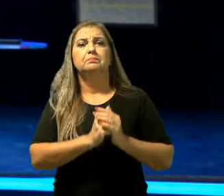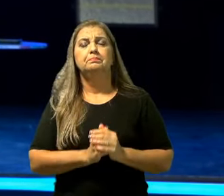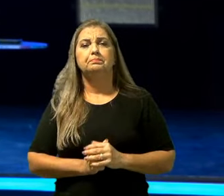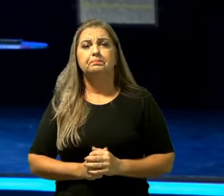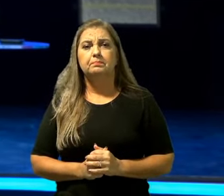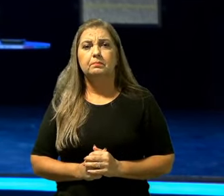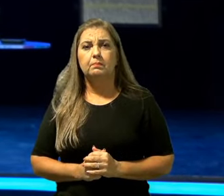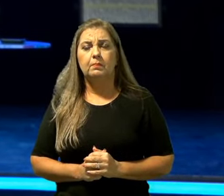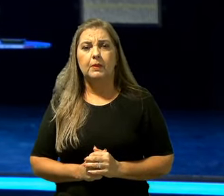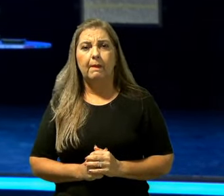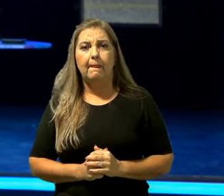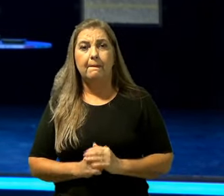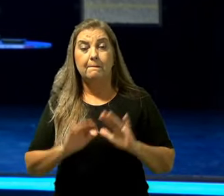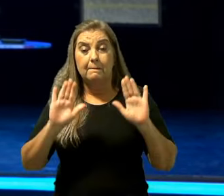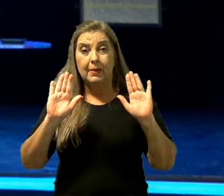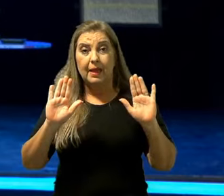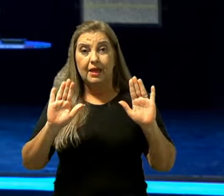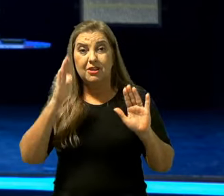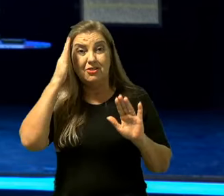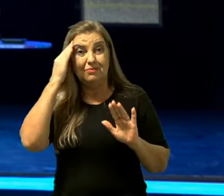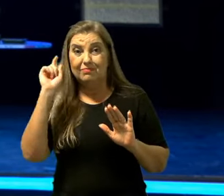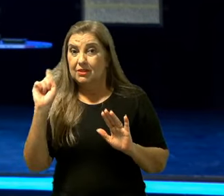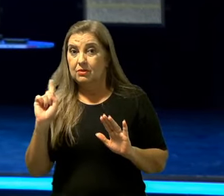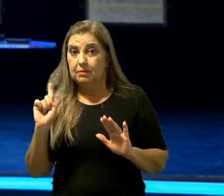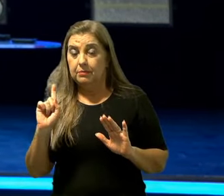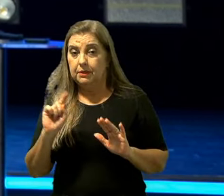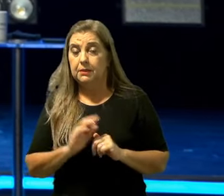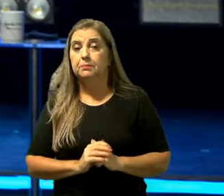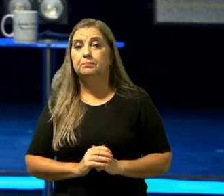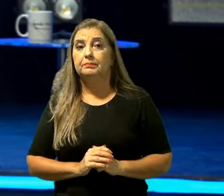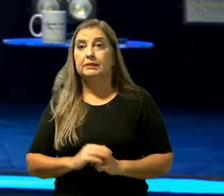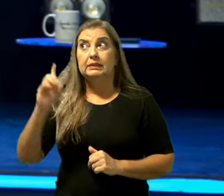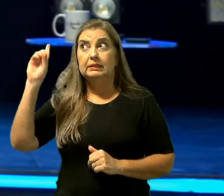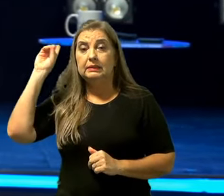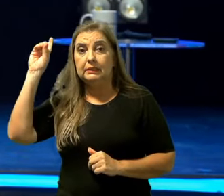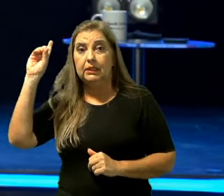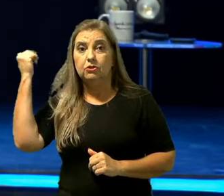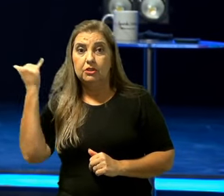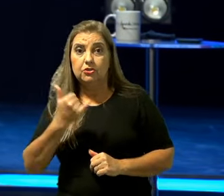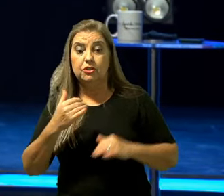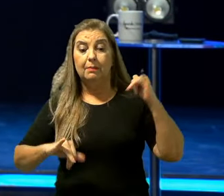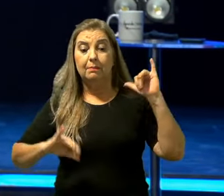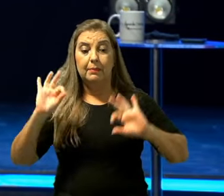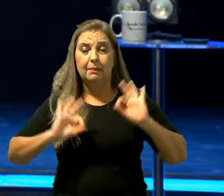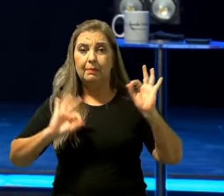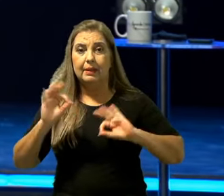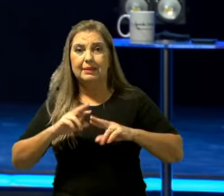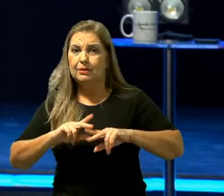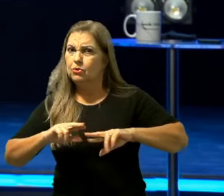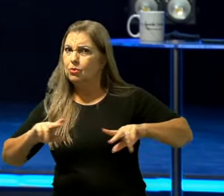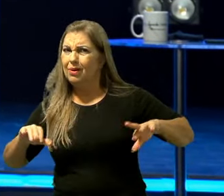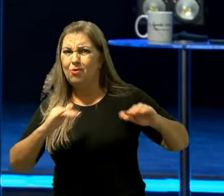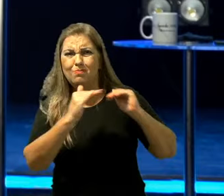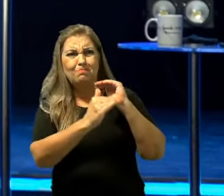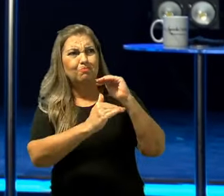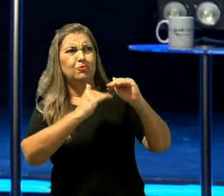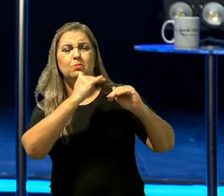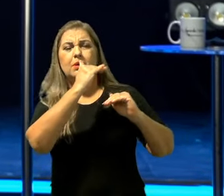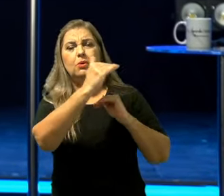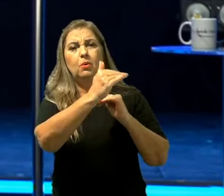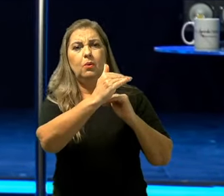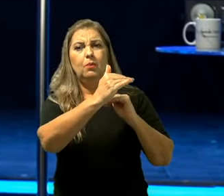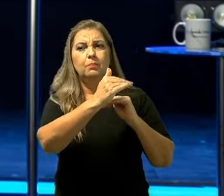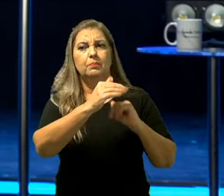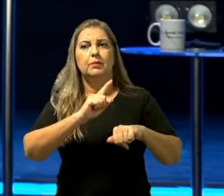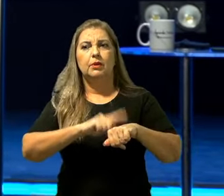deles. Mas o que eles não sabiam é que Deus já tinha preparado algo muito maior. E aí,